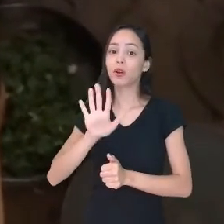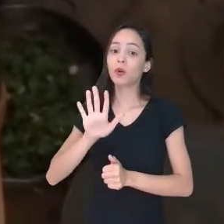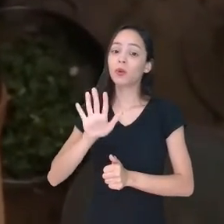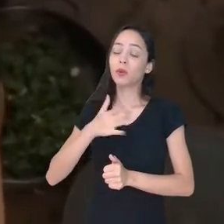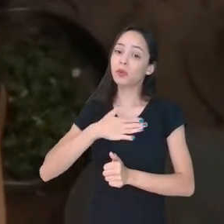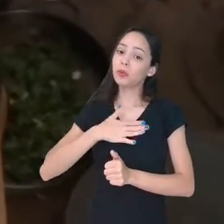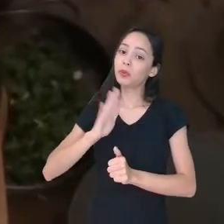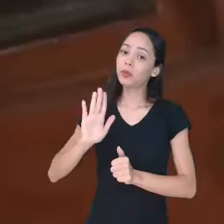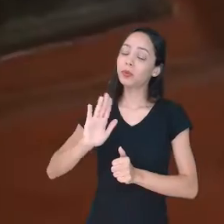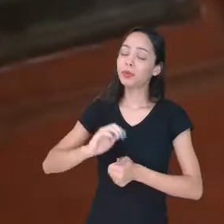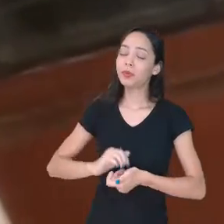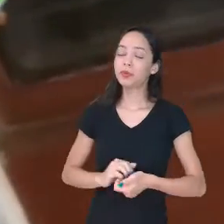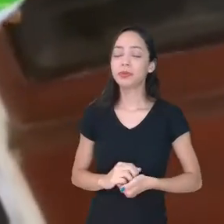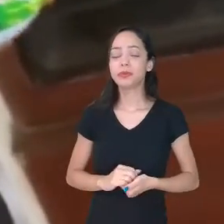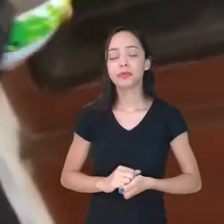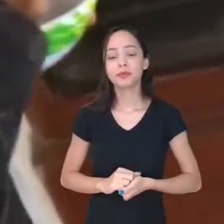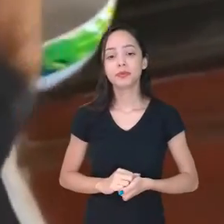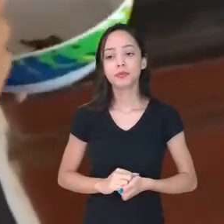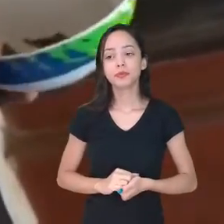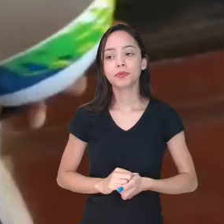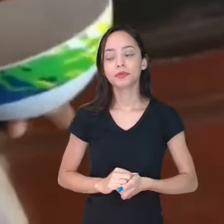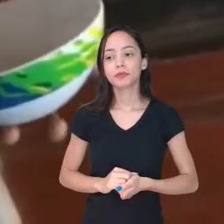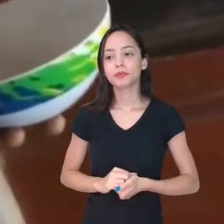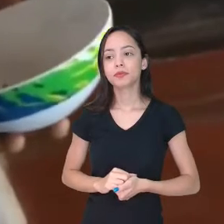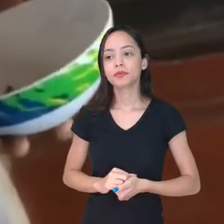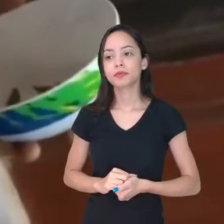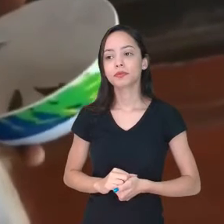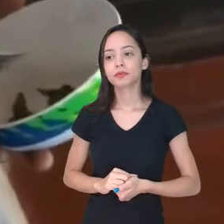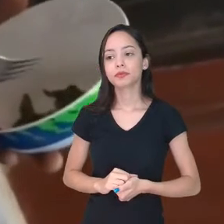sem sal. A taioba.